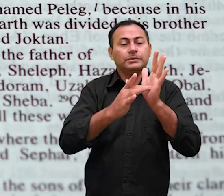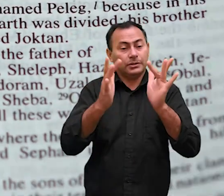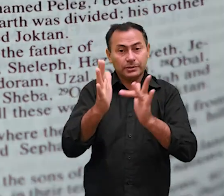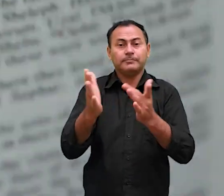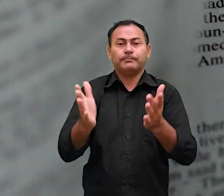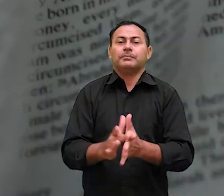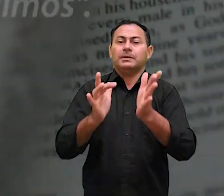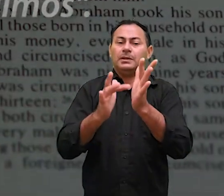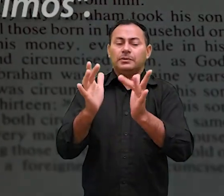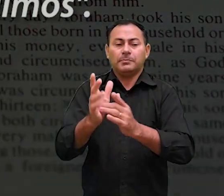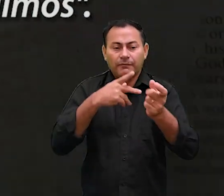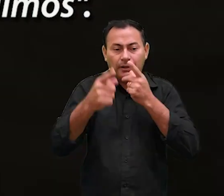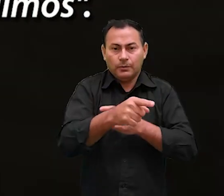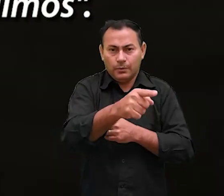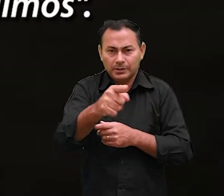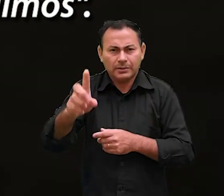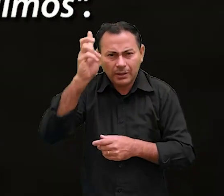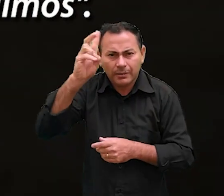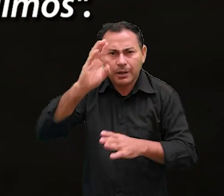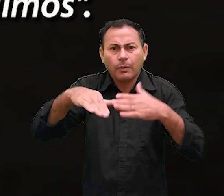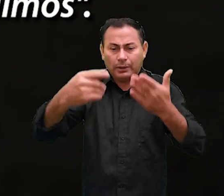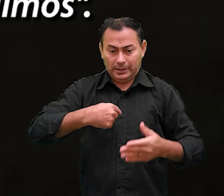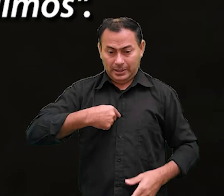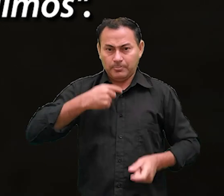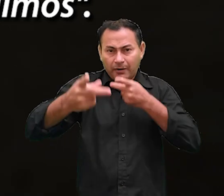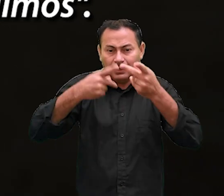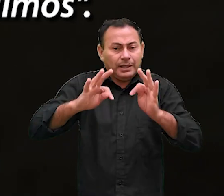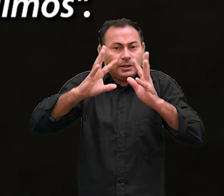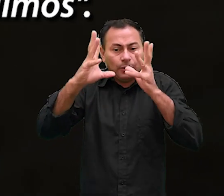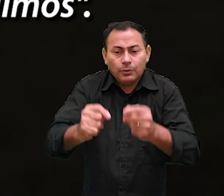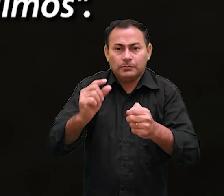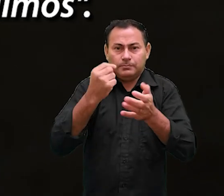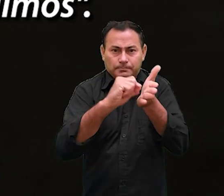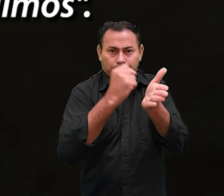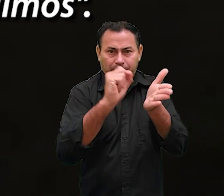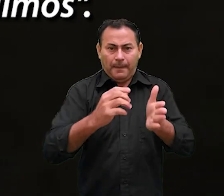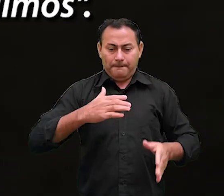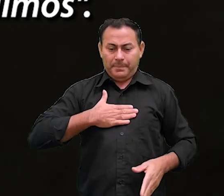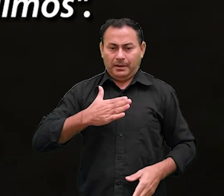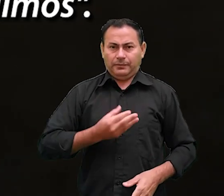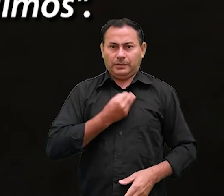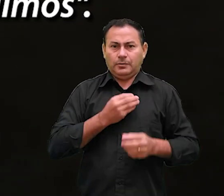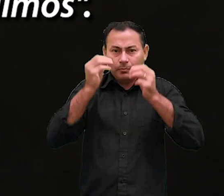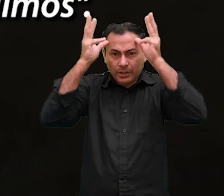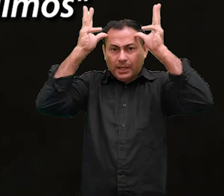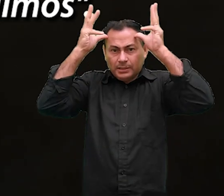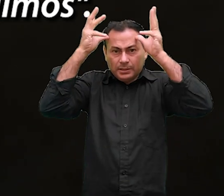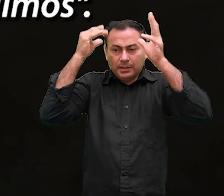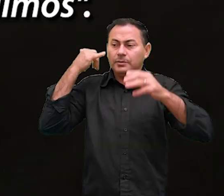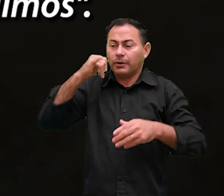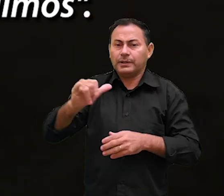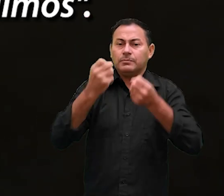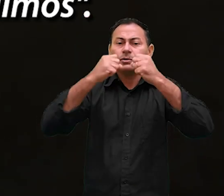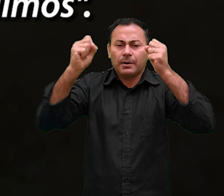Jesus. Então ele diz: vocês não lembram quando eu disse que tudo que foi escrito sobre mim por Moisés e os profetas e